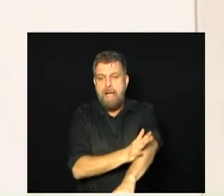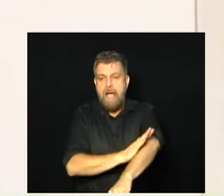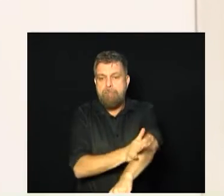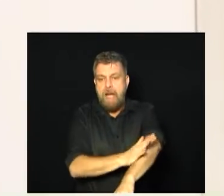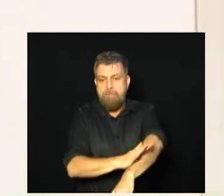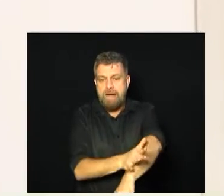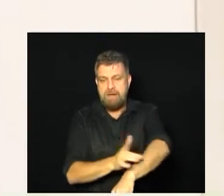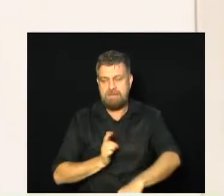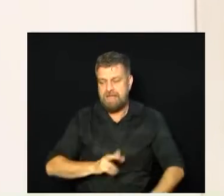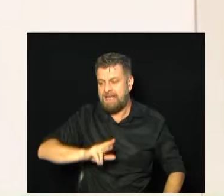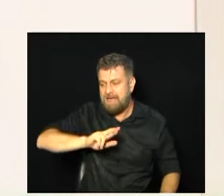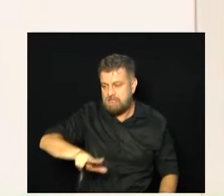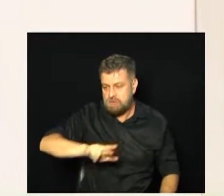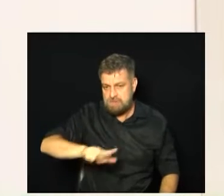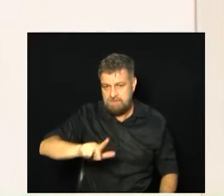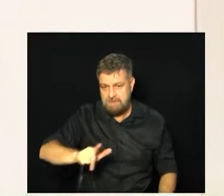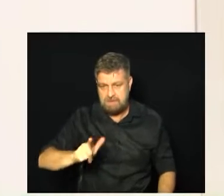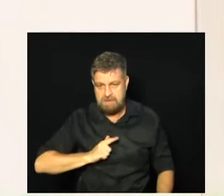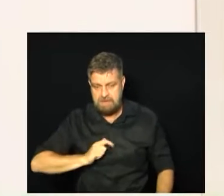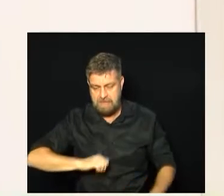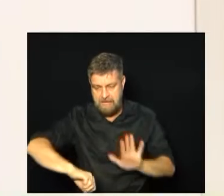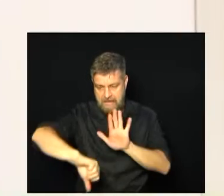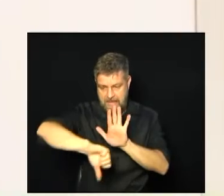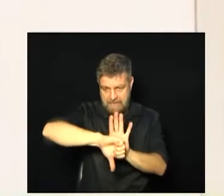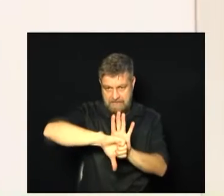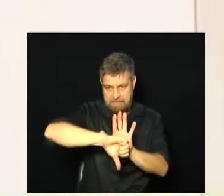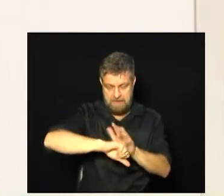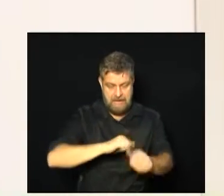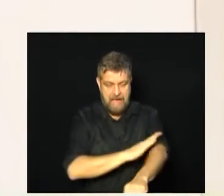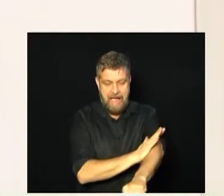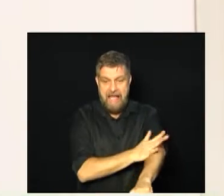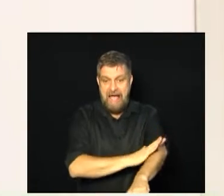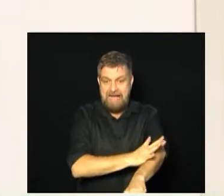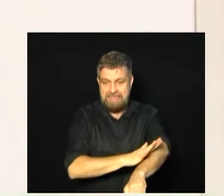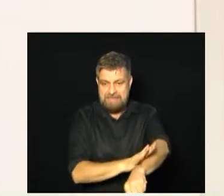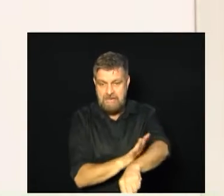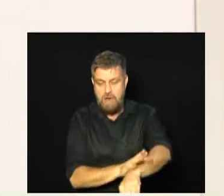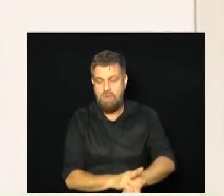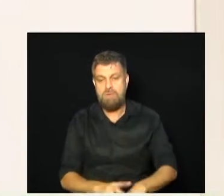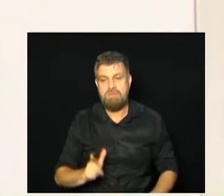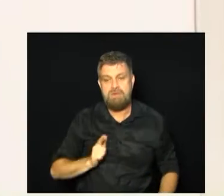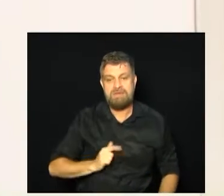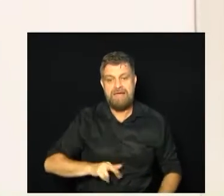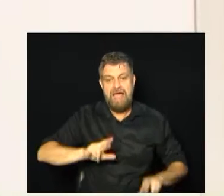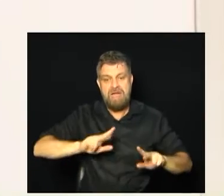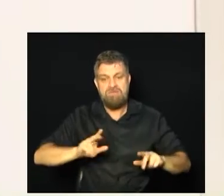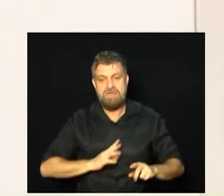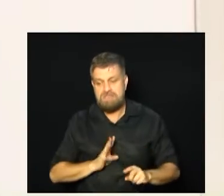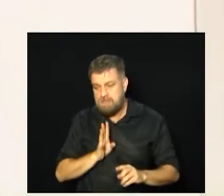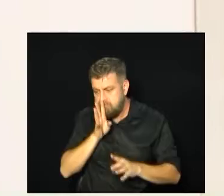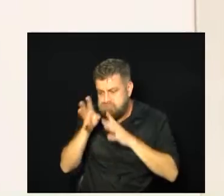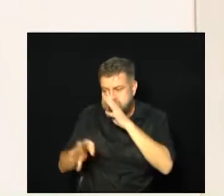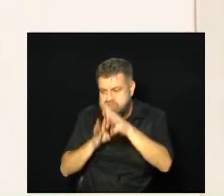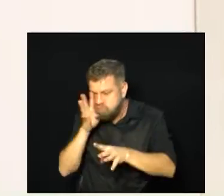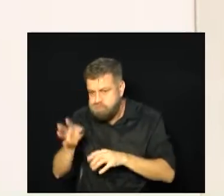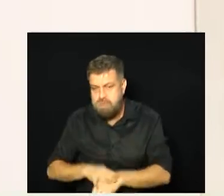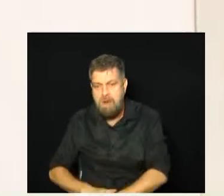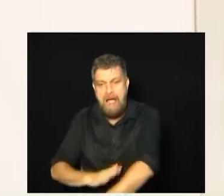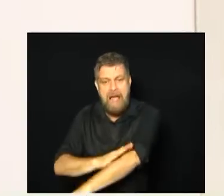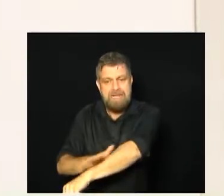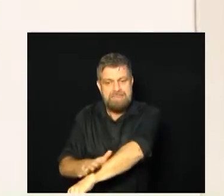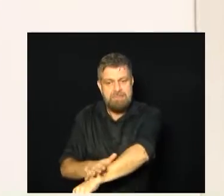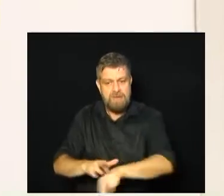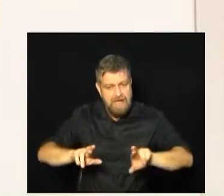uma diferença entre os crimes de injúria racial e racismo. Eu gostaria que a senhora explicasse para a gente, por favor.